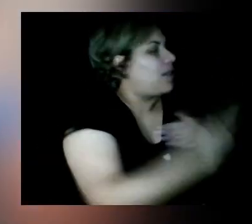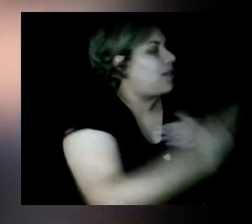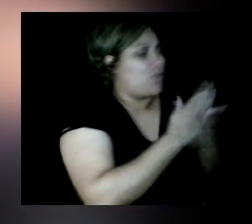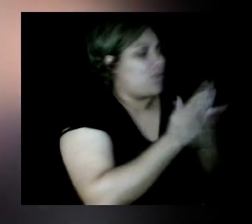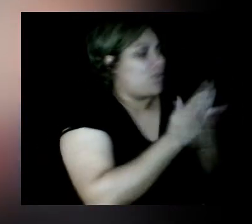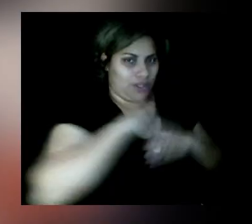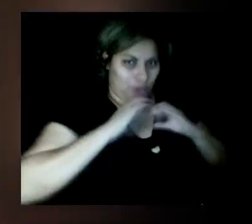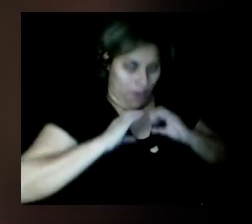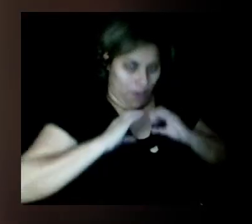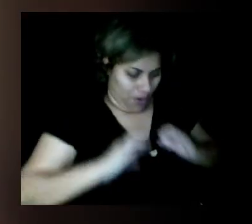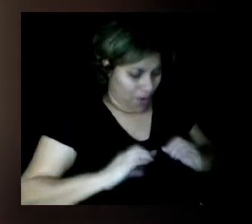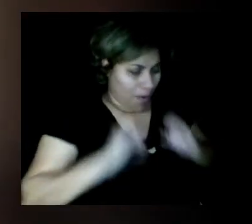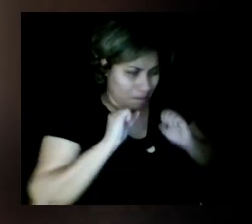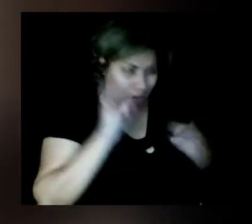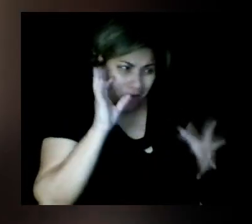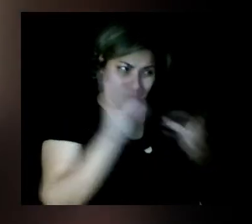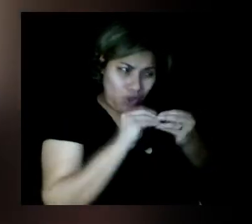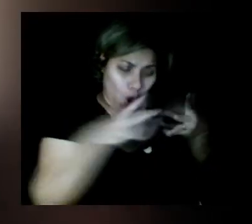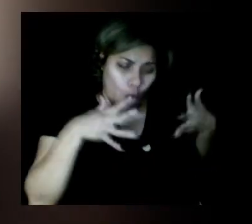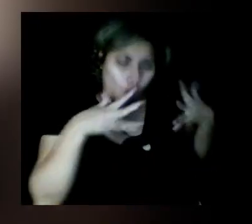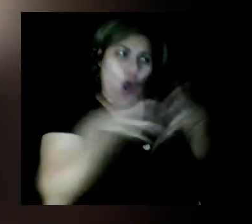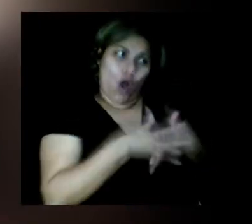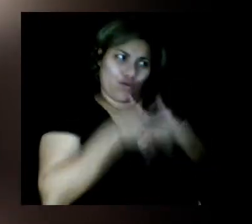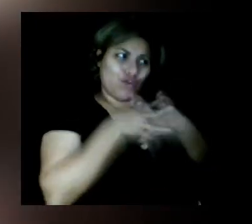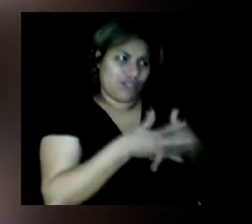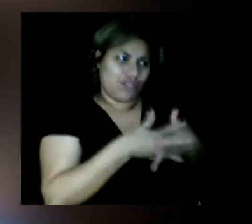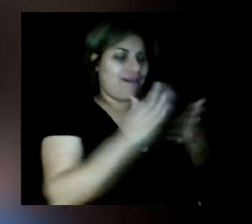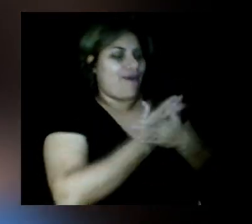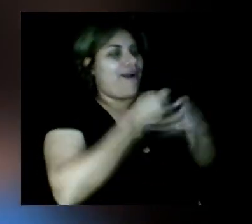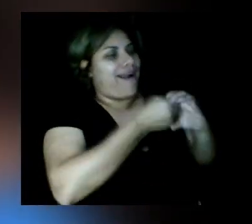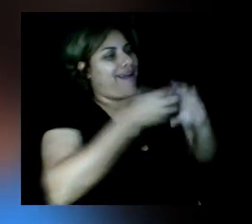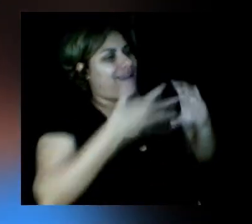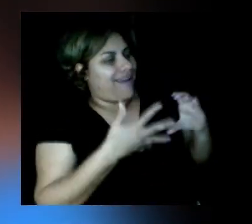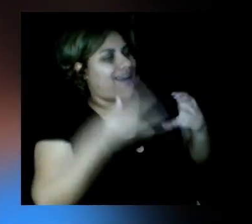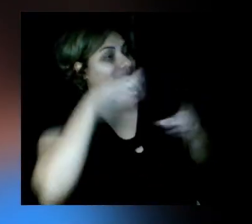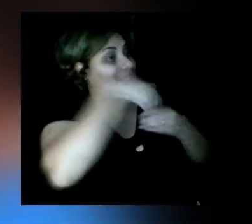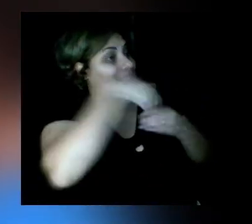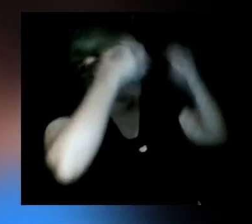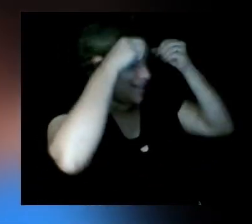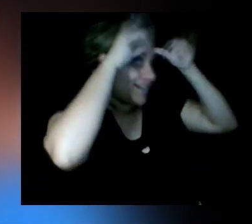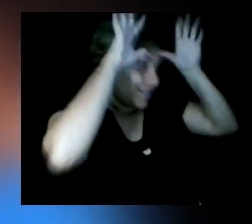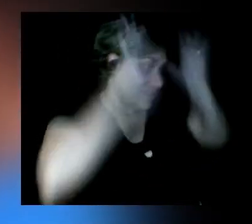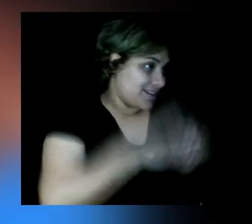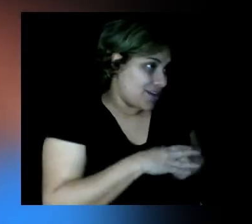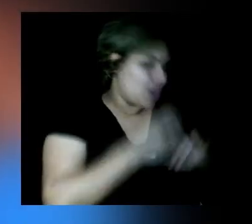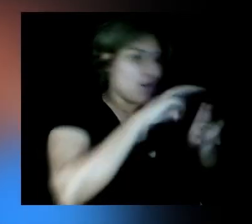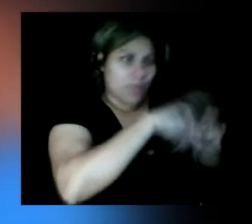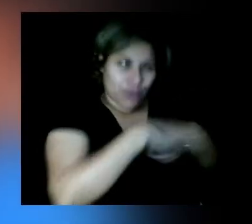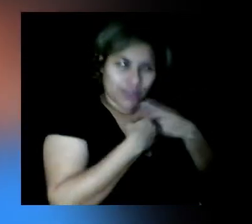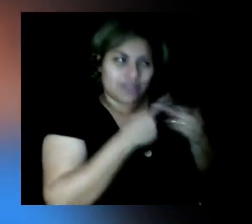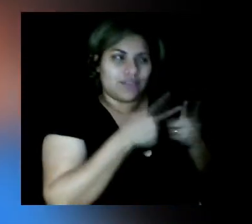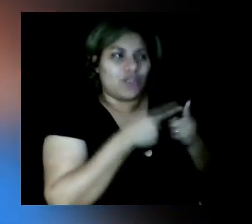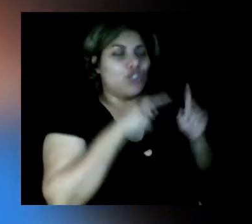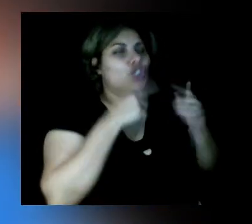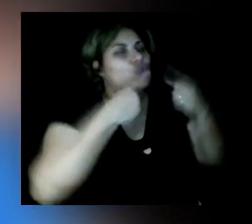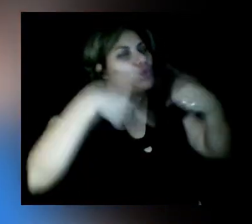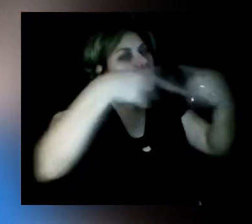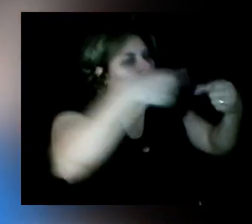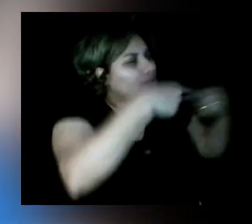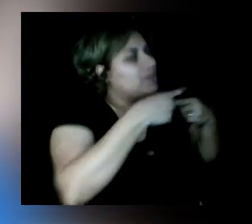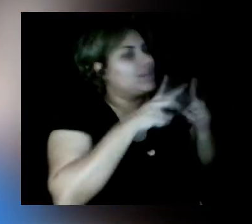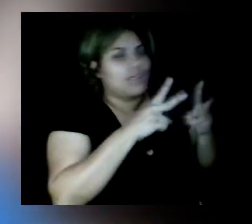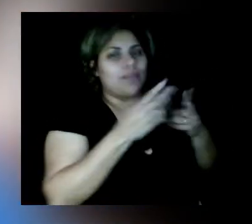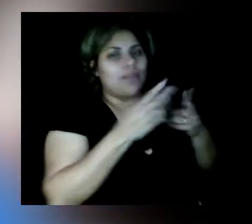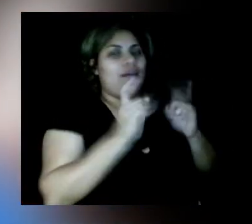se confundir também com algumas características, né, das pessoas dentro do espectro. Então, isso é discutido em rede, em reuniões também que nós participamos,